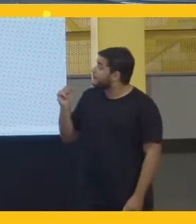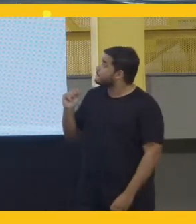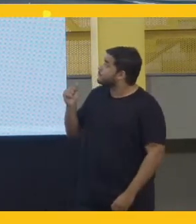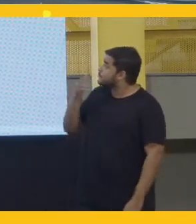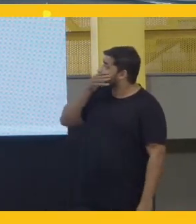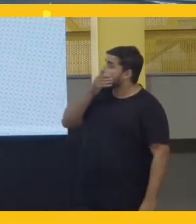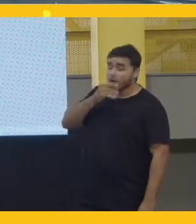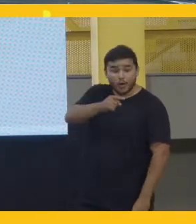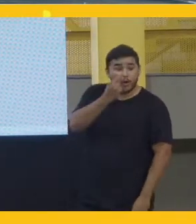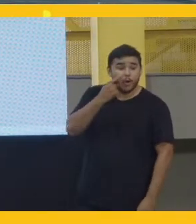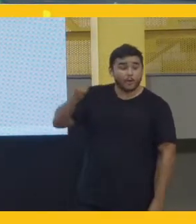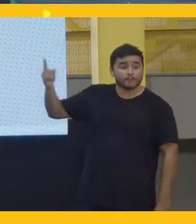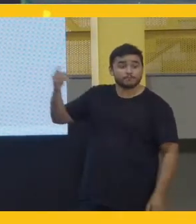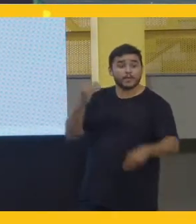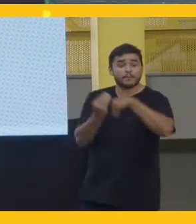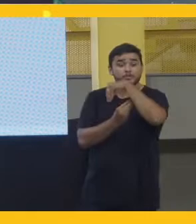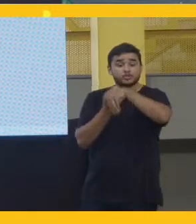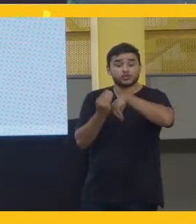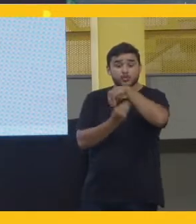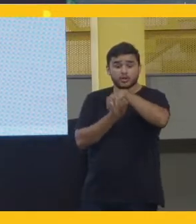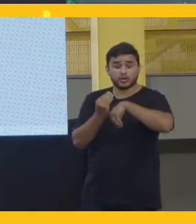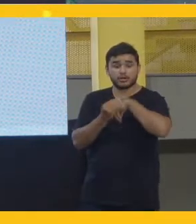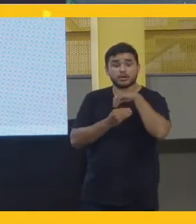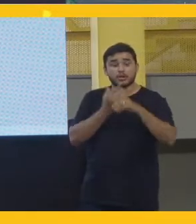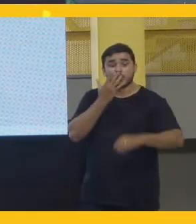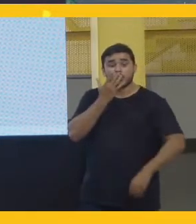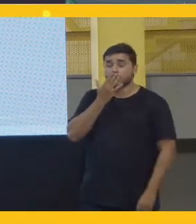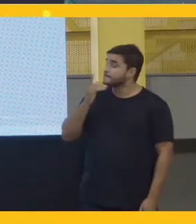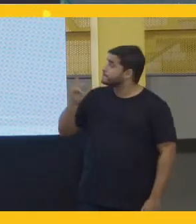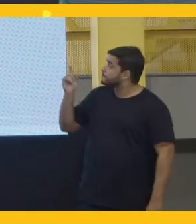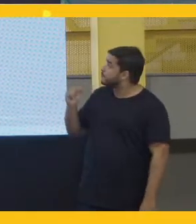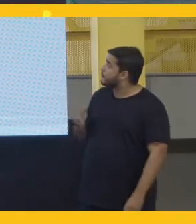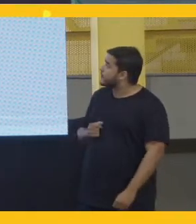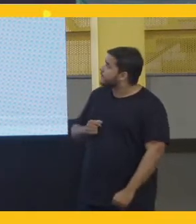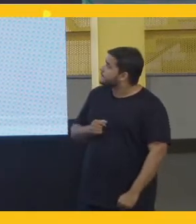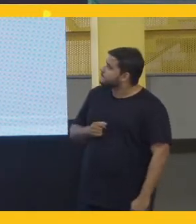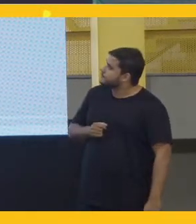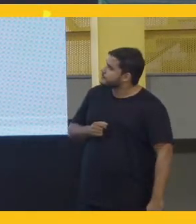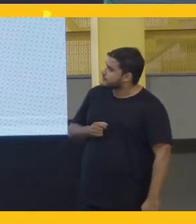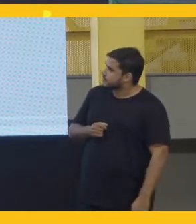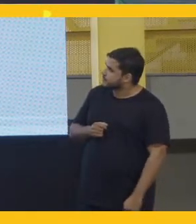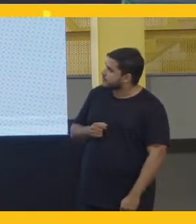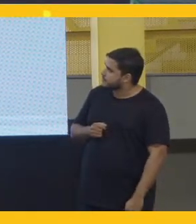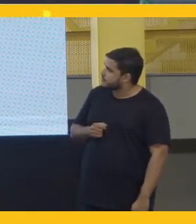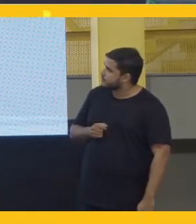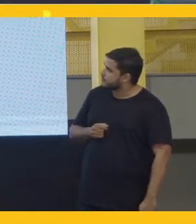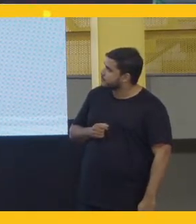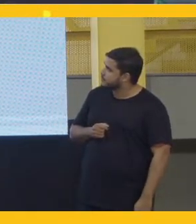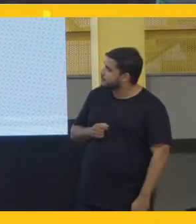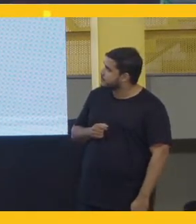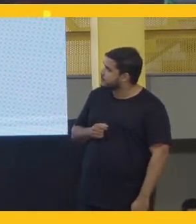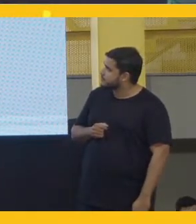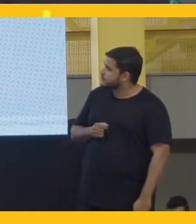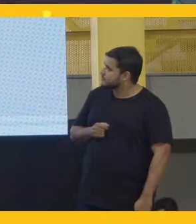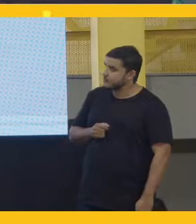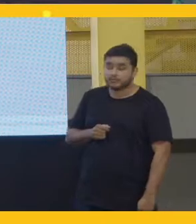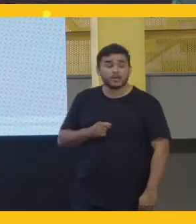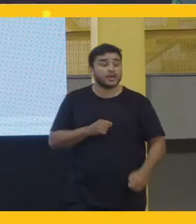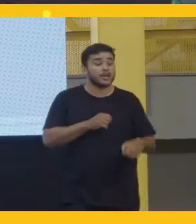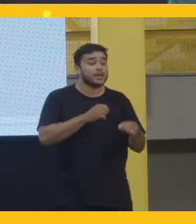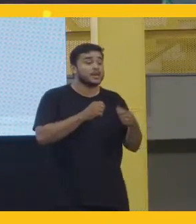a sensação do vermelho, do verde e do azul. Se chegar vermelho e